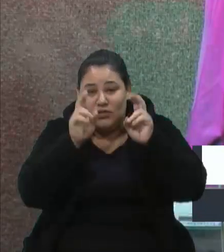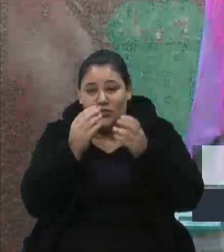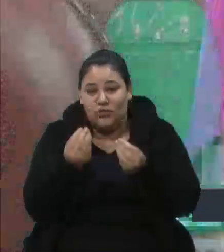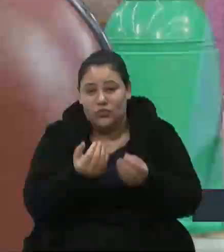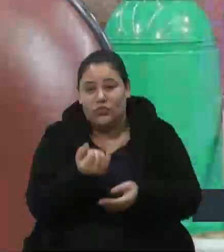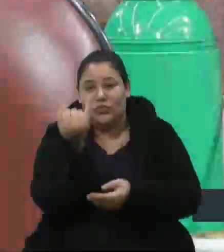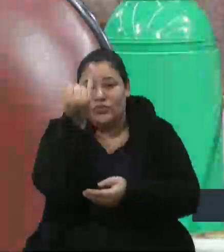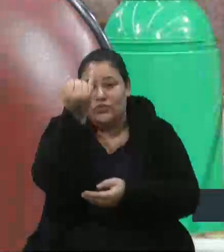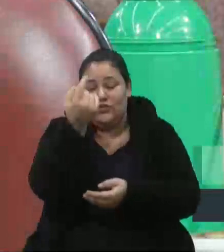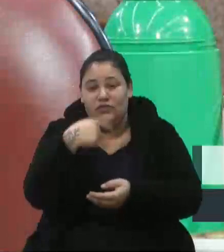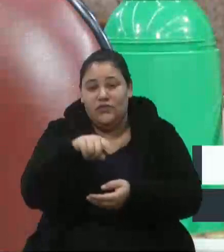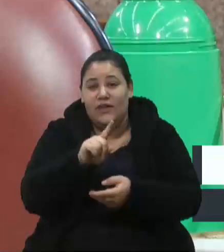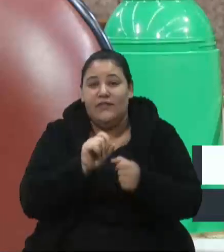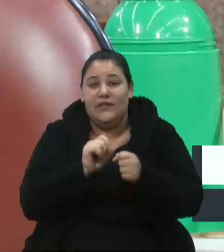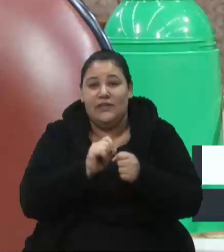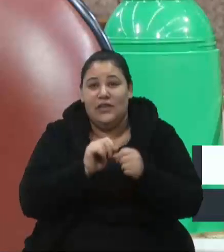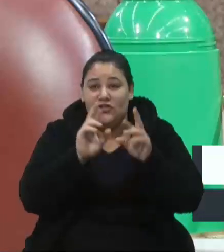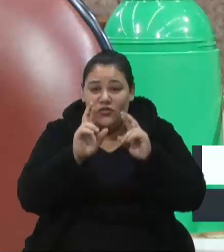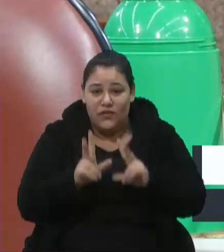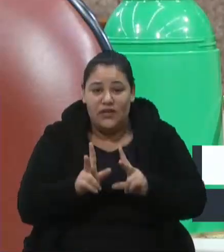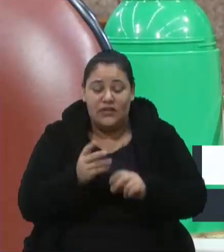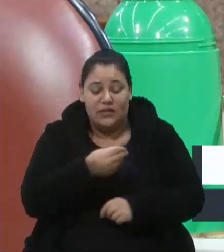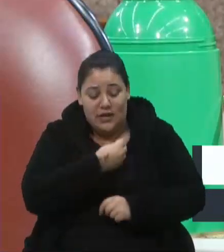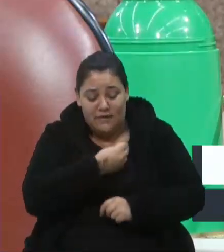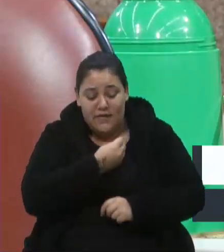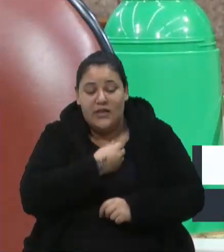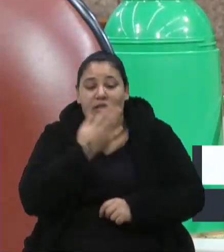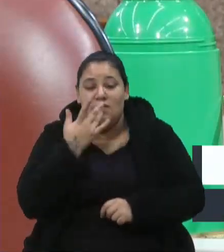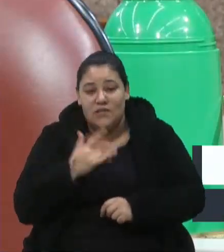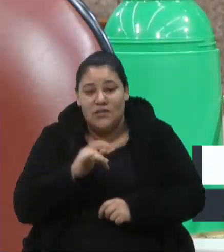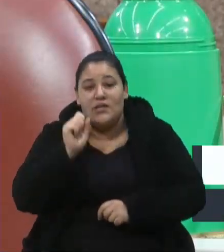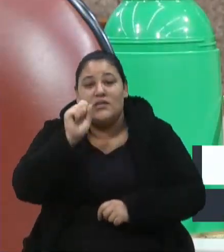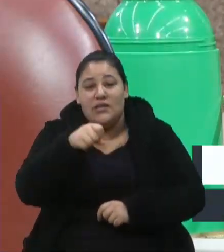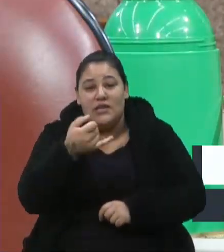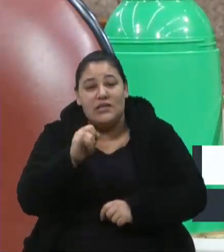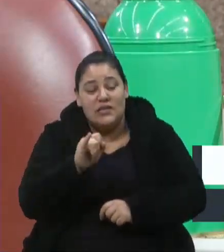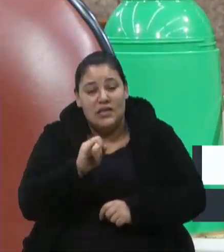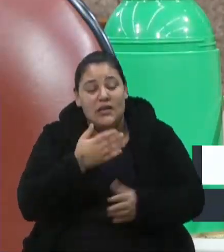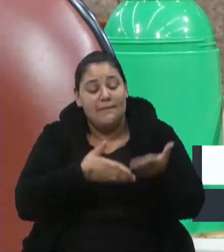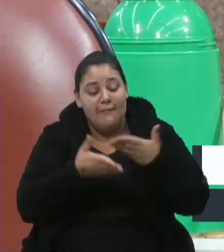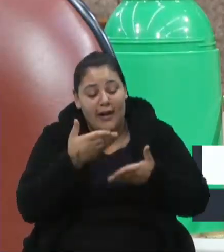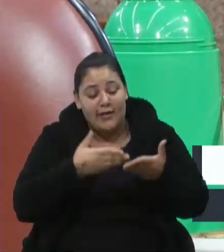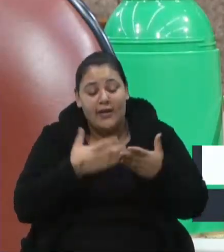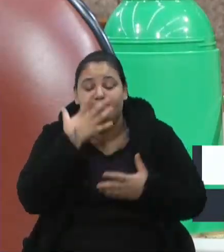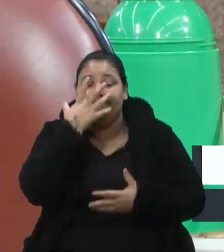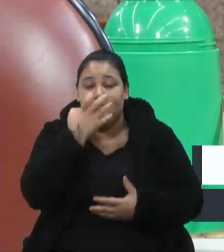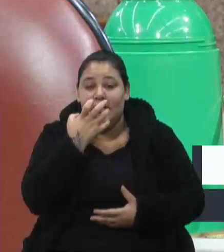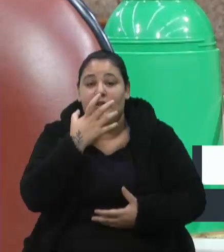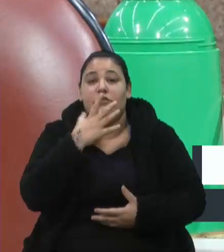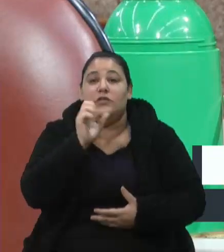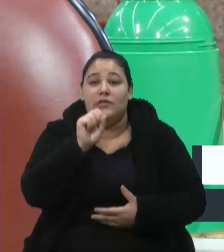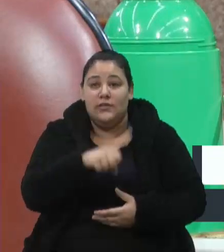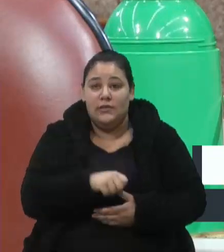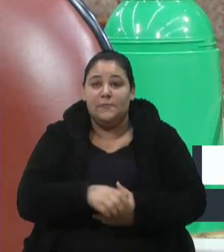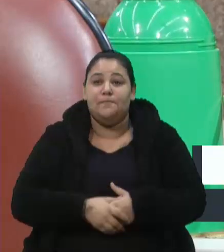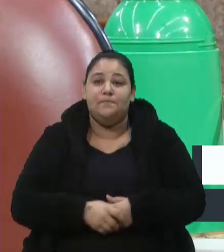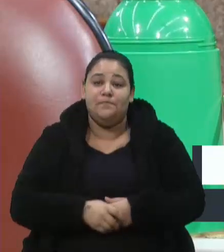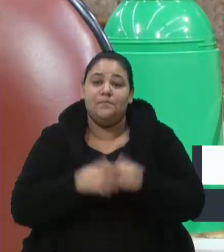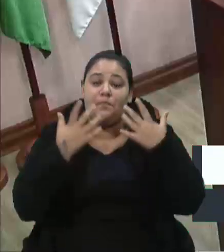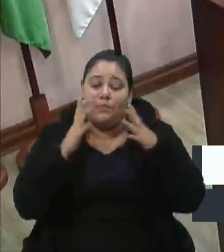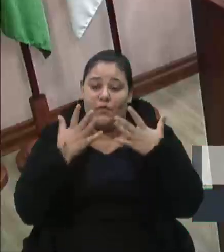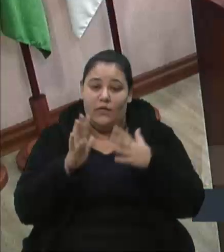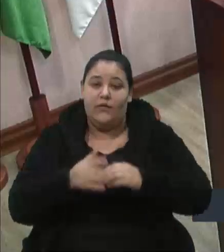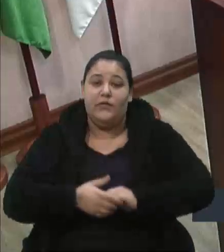e que vai fazer a diferença na vida dessas crianças se for tratado com essa seriedade que o senhor está trazendo aí.